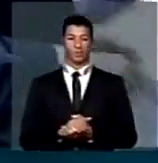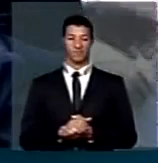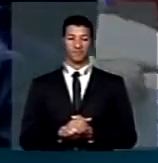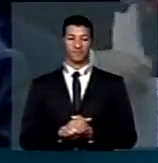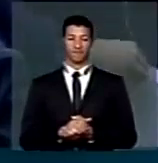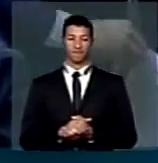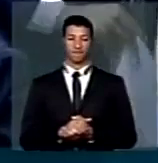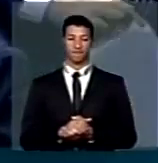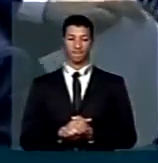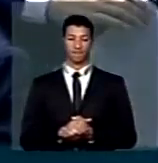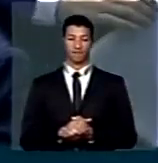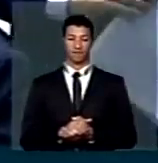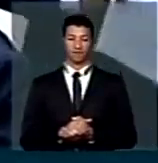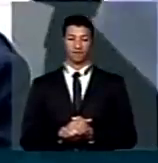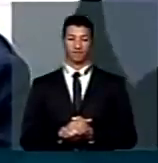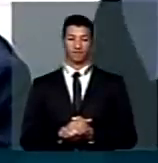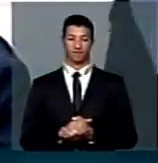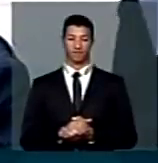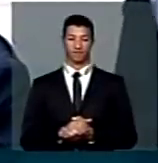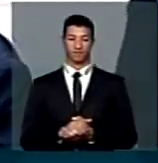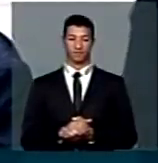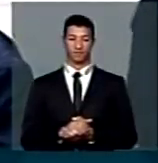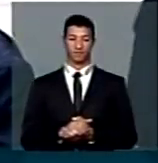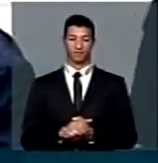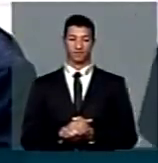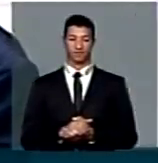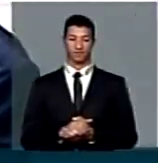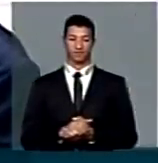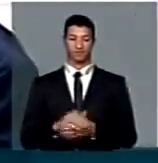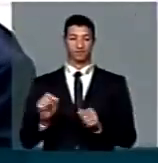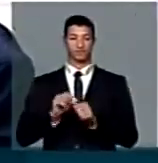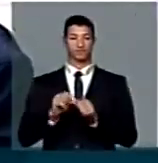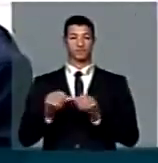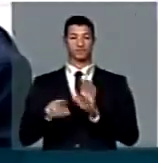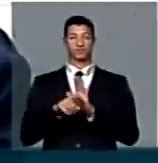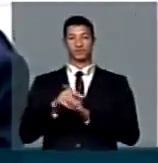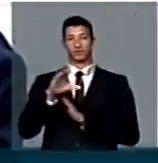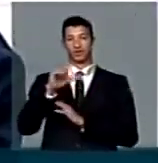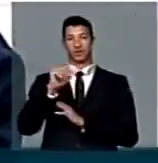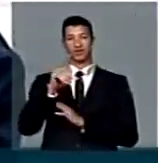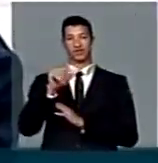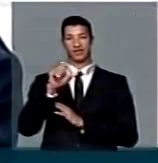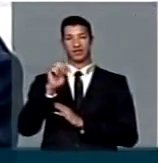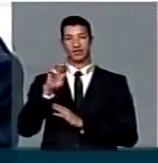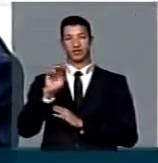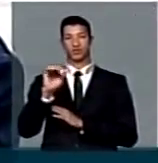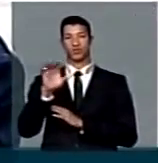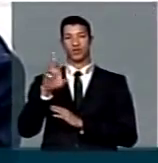faço apelo à autoridade, senhor presidente, que faça a convocação do cadastro de reserva integral